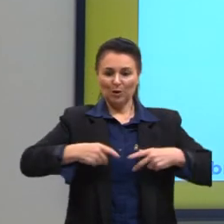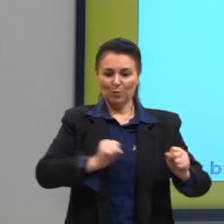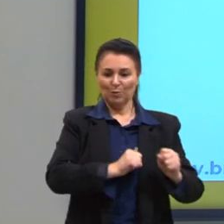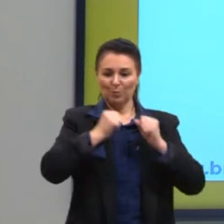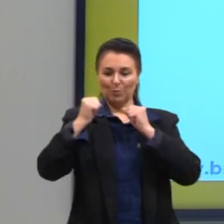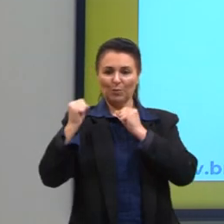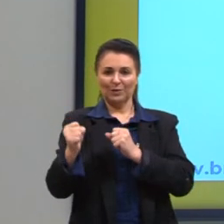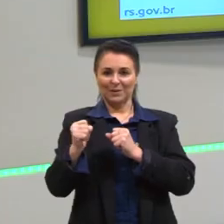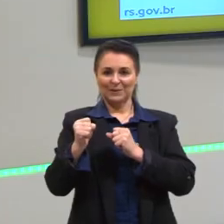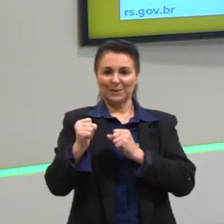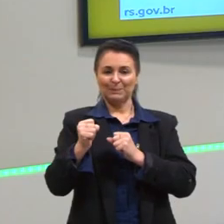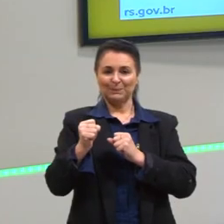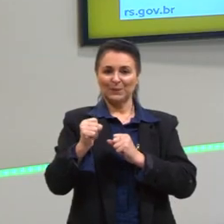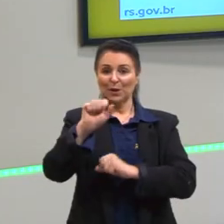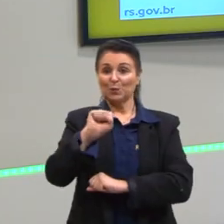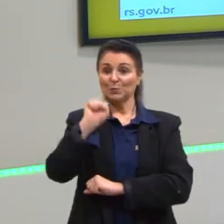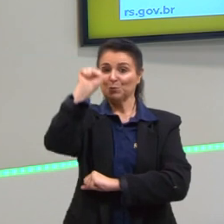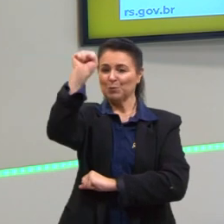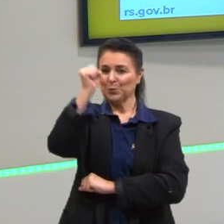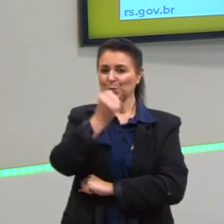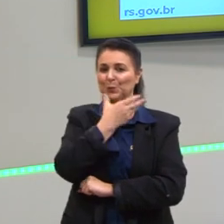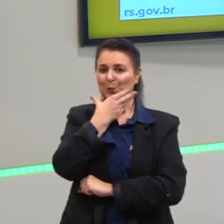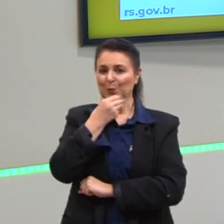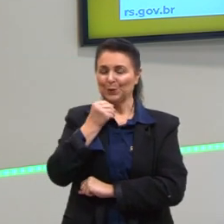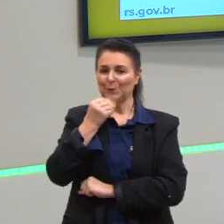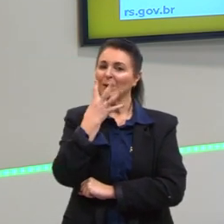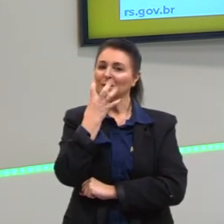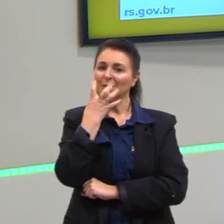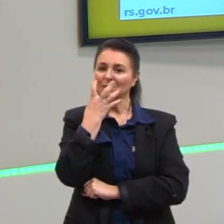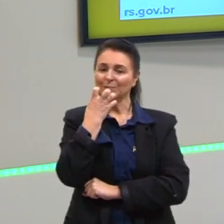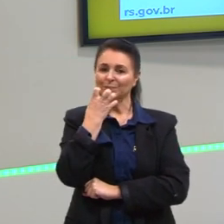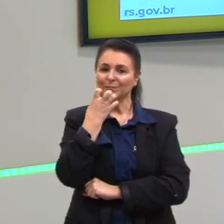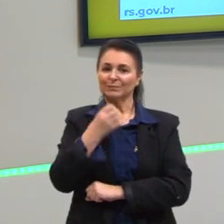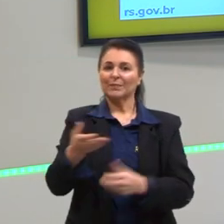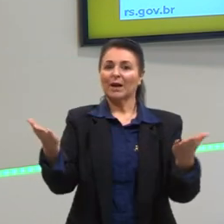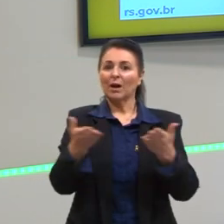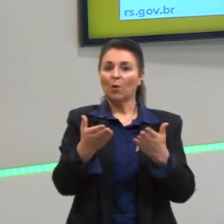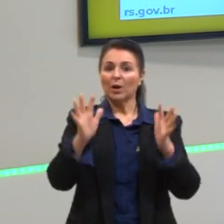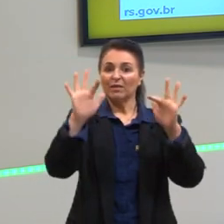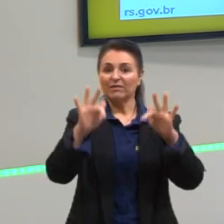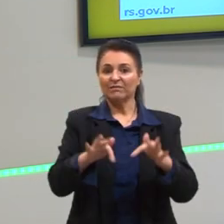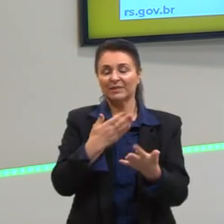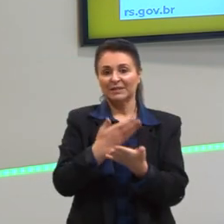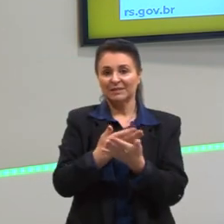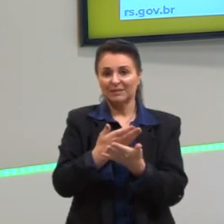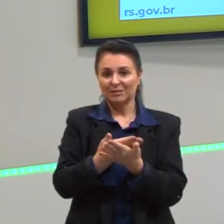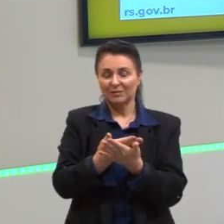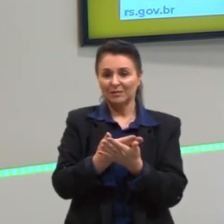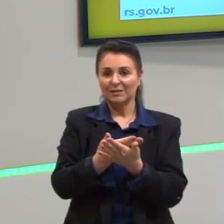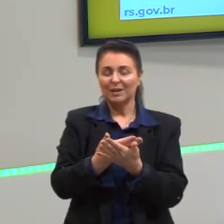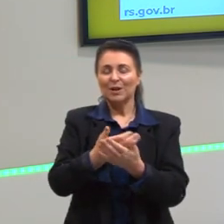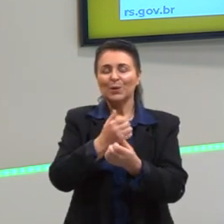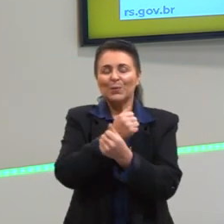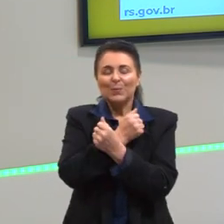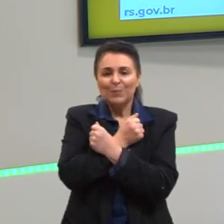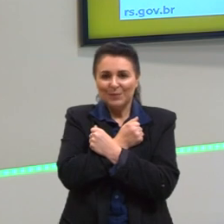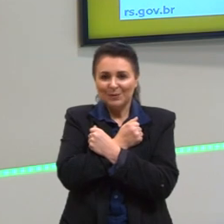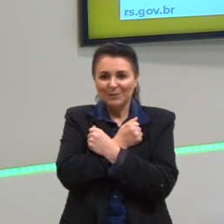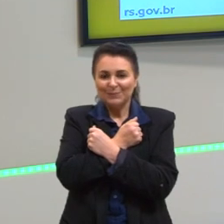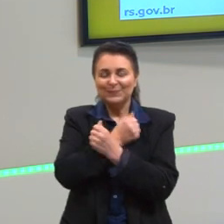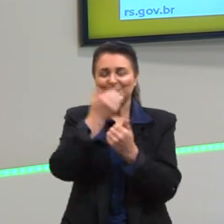super-homem do nit certo a mão da consciência já me avisou aqui a aula está terminando um grande